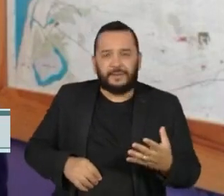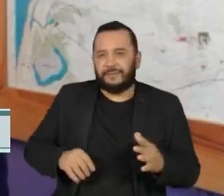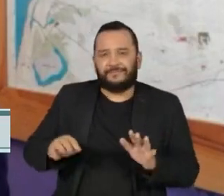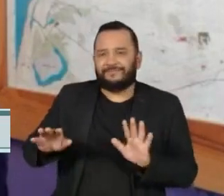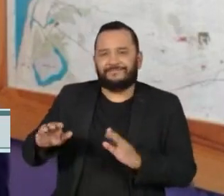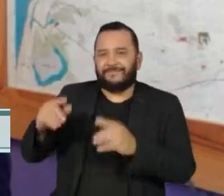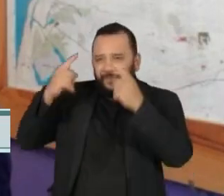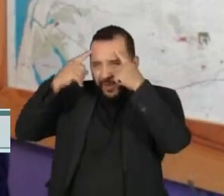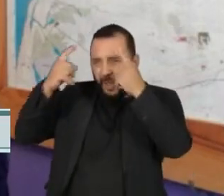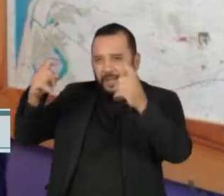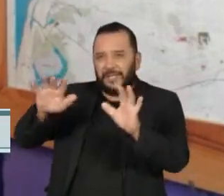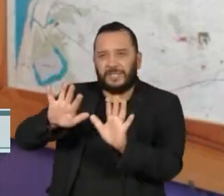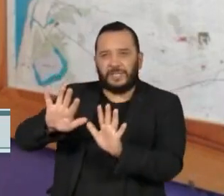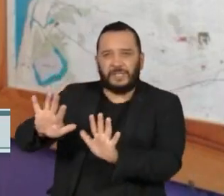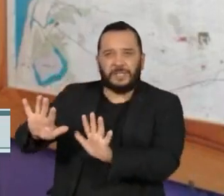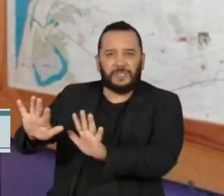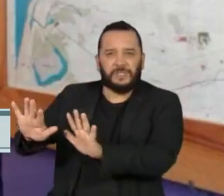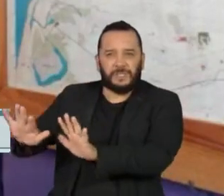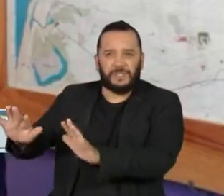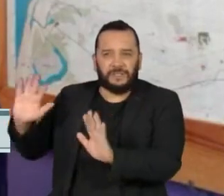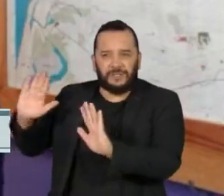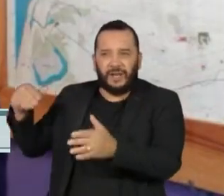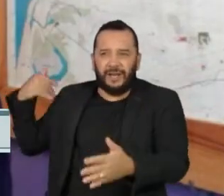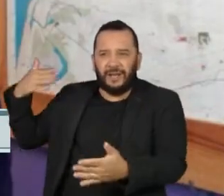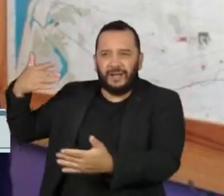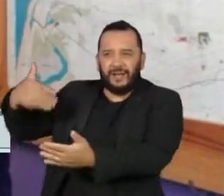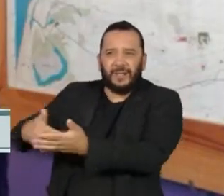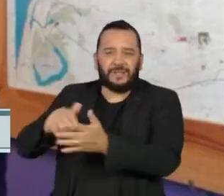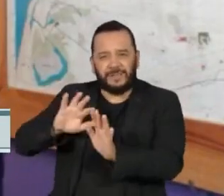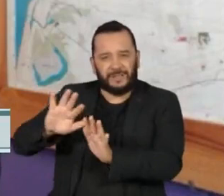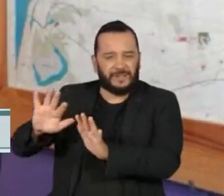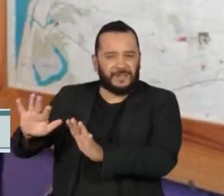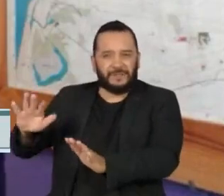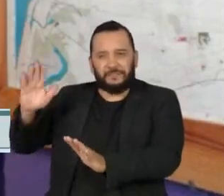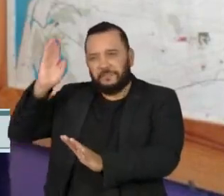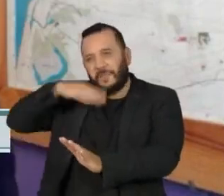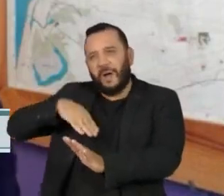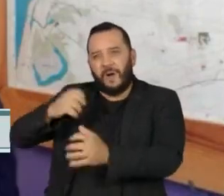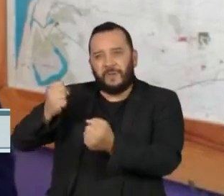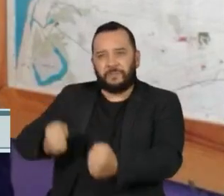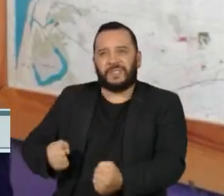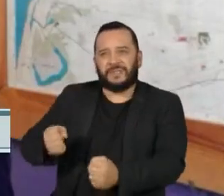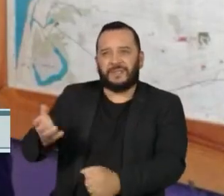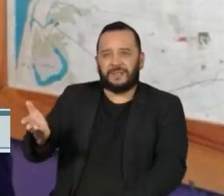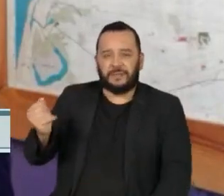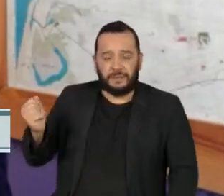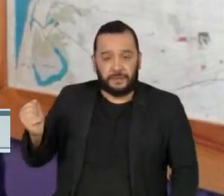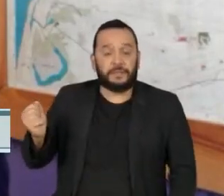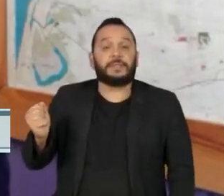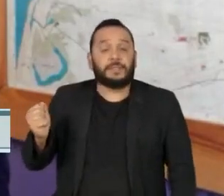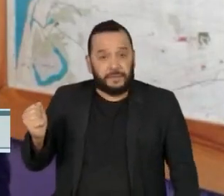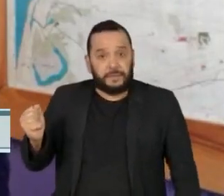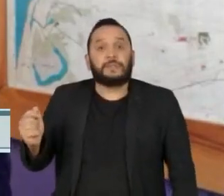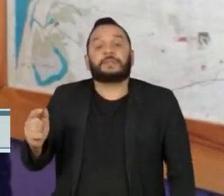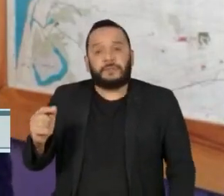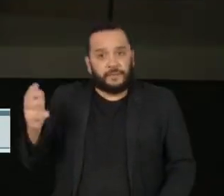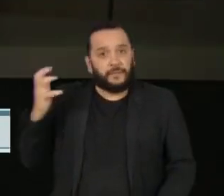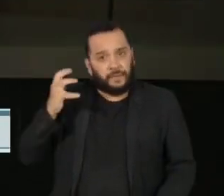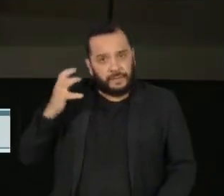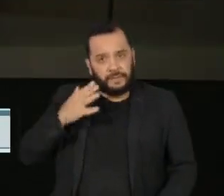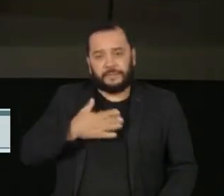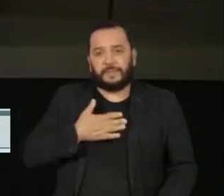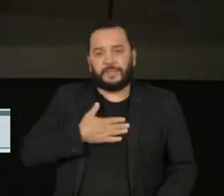tão antigas e tão bárbaras, né, assim, tão pesadas, ela permeia a minha escrita desde o